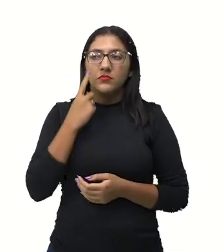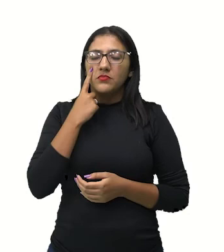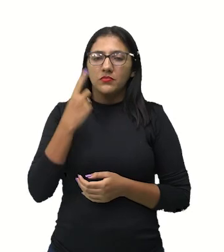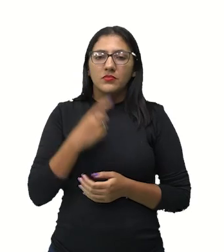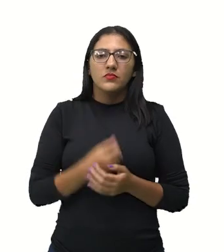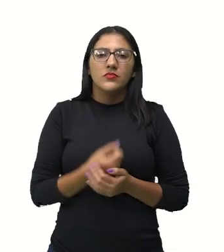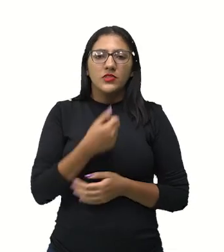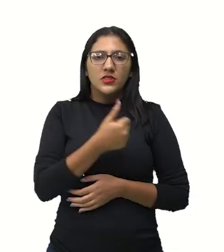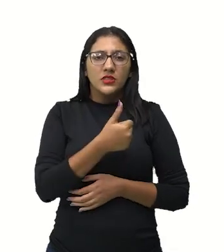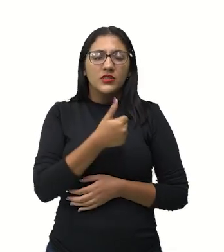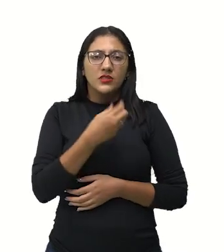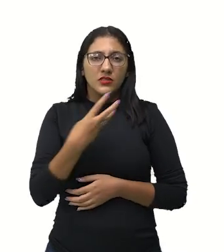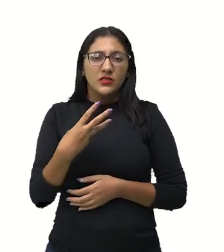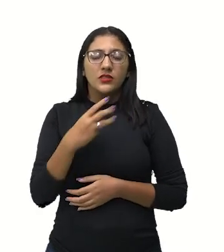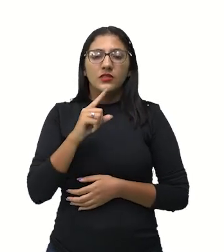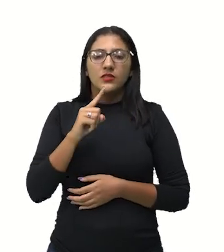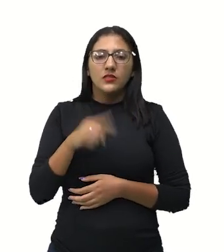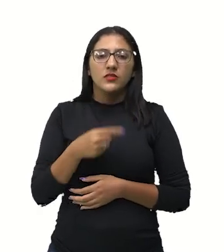Então, dá